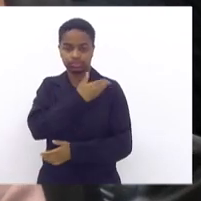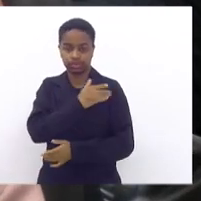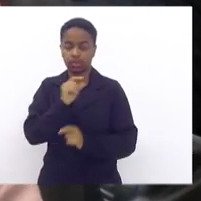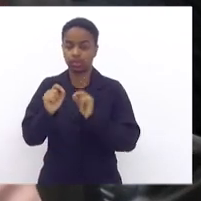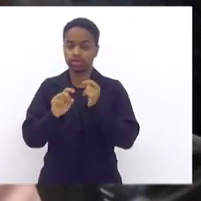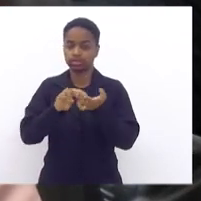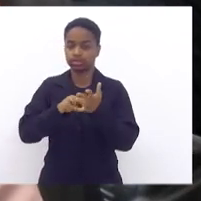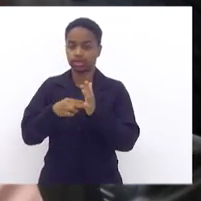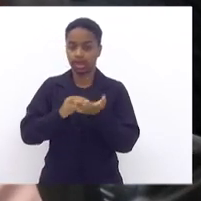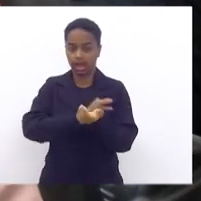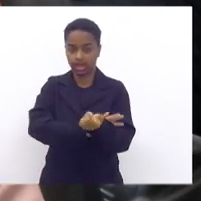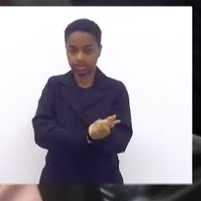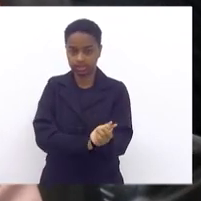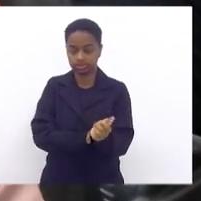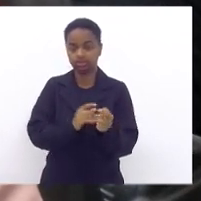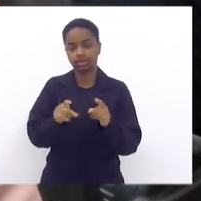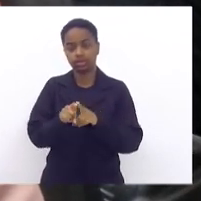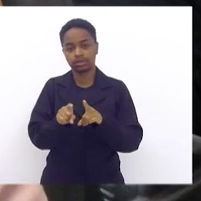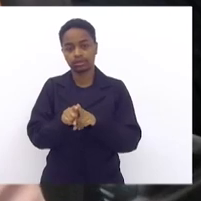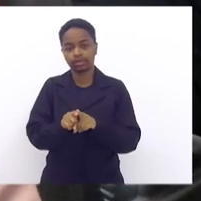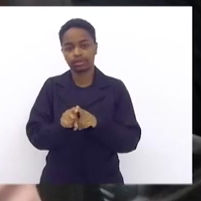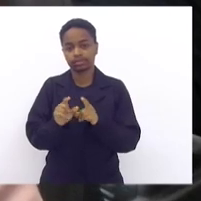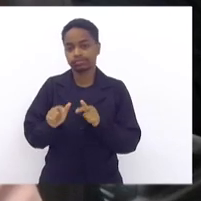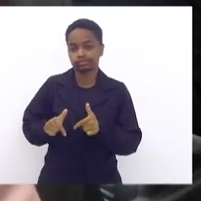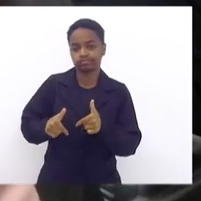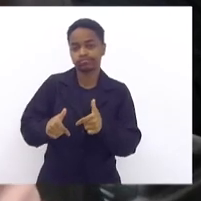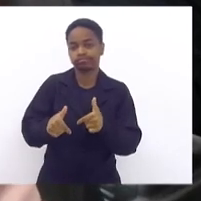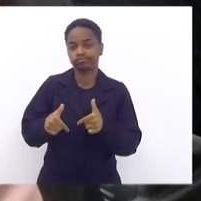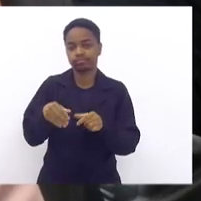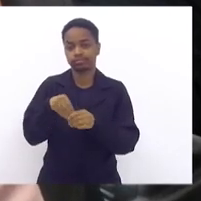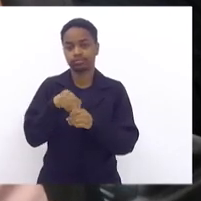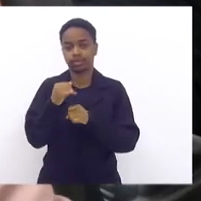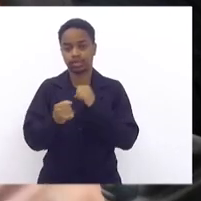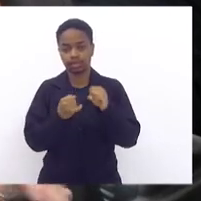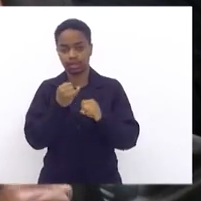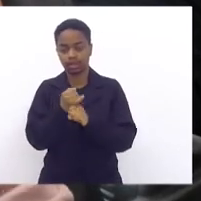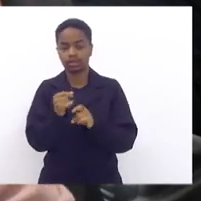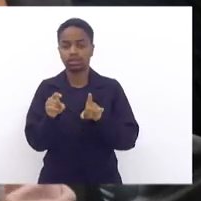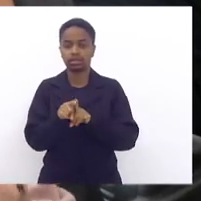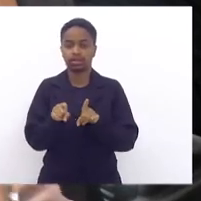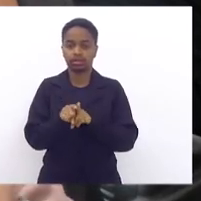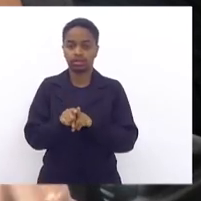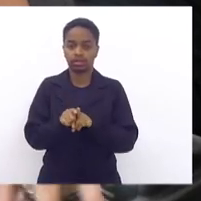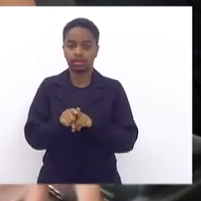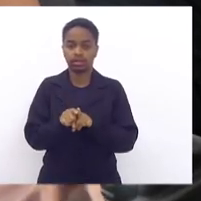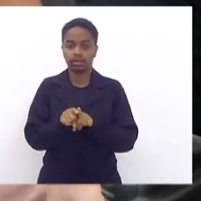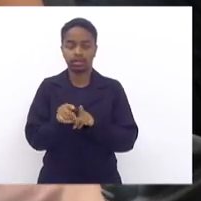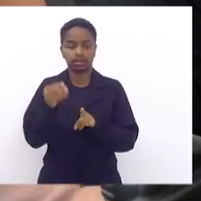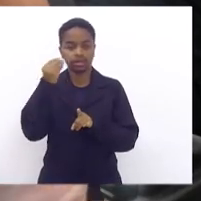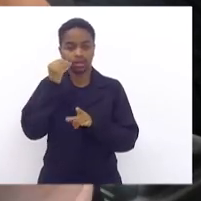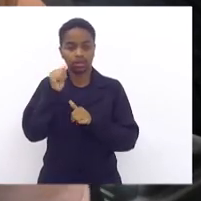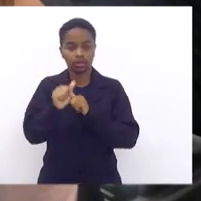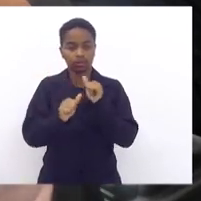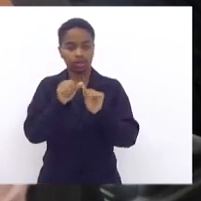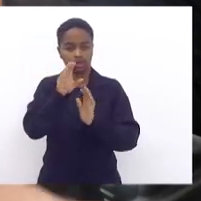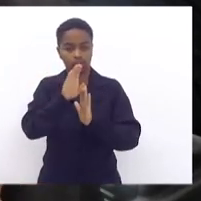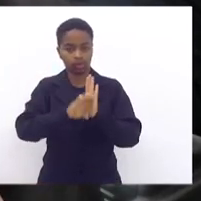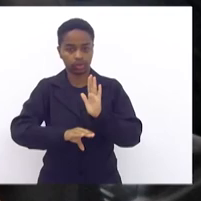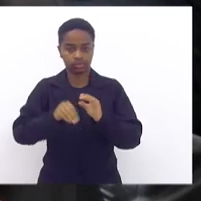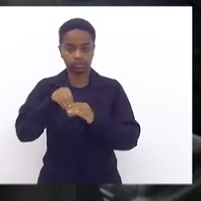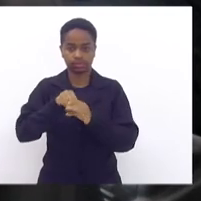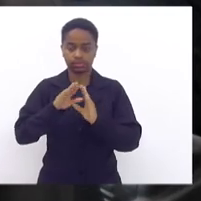racismo, de forma muito intensa no campo da internet, trabalhando com alteração de currículos